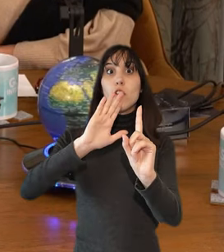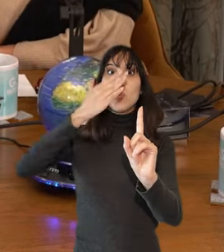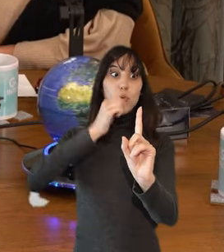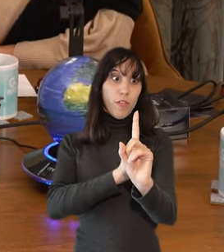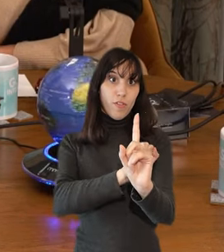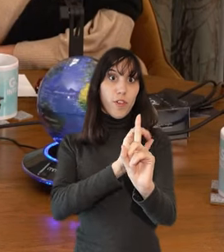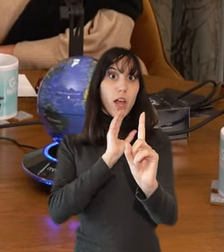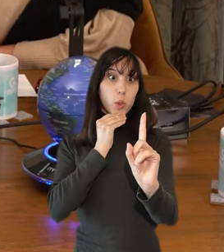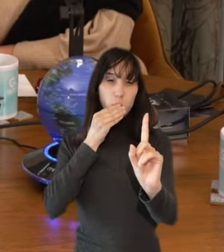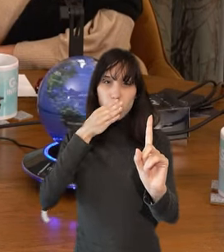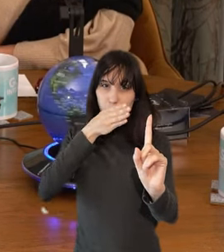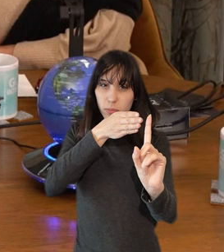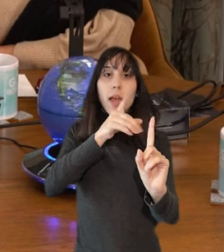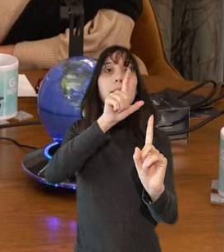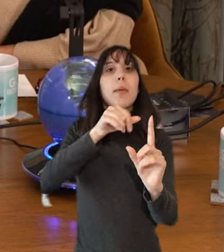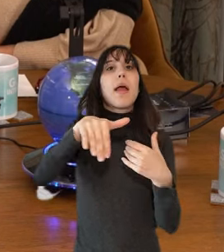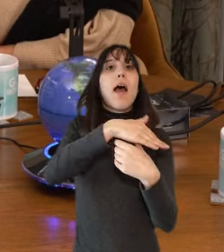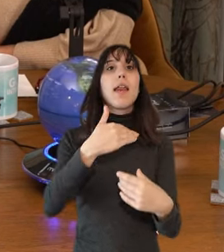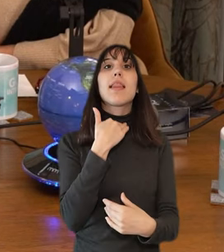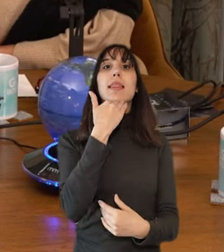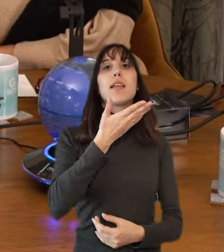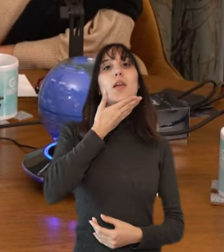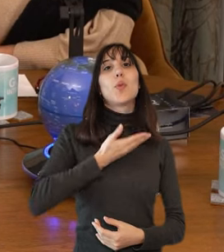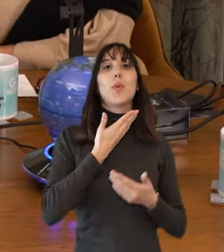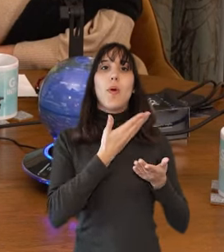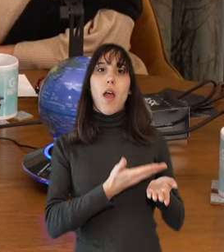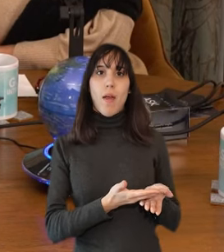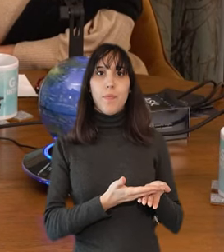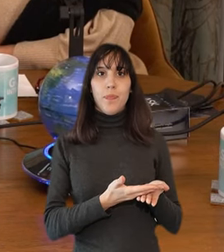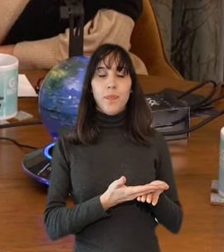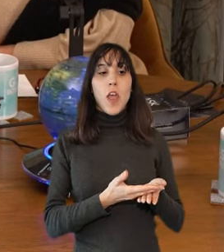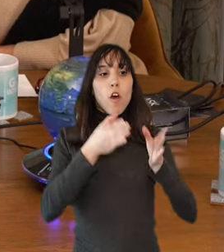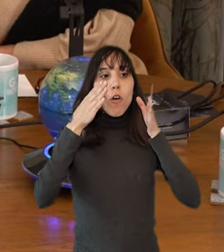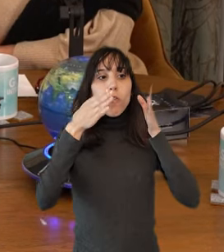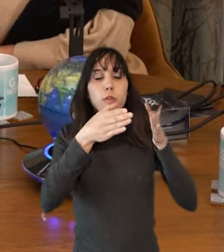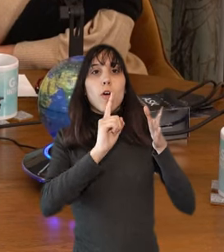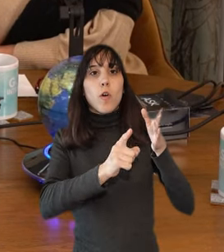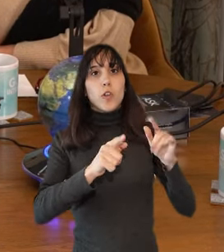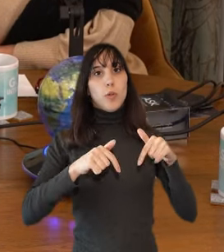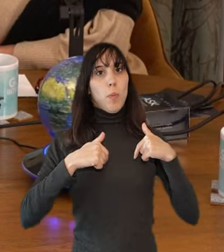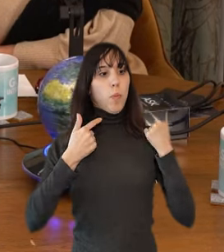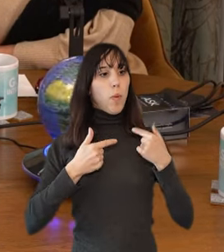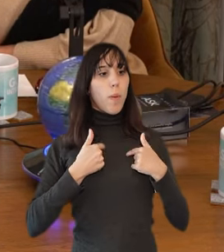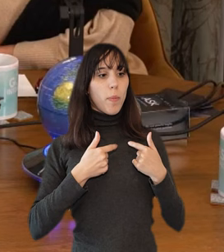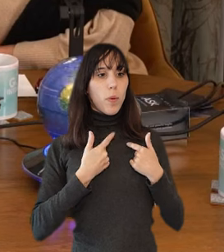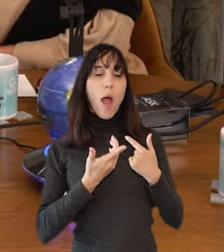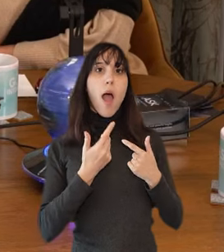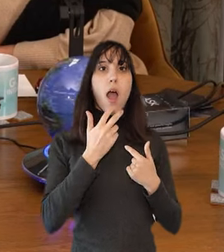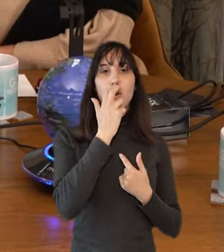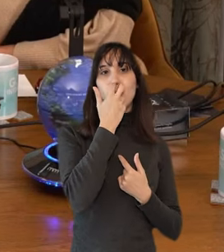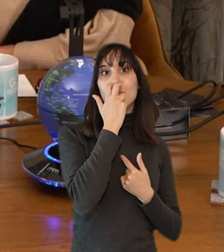aluno e também as suas áreas de talento portanto eh Há um foco naquilo que o que são as